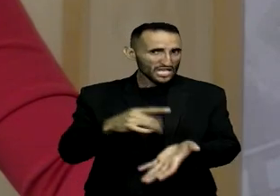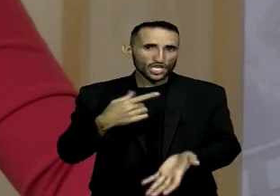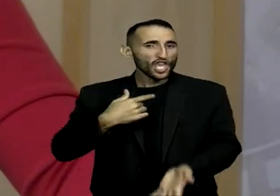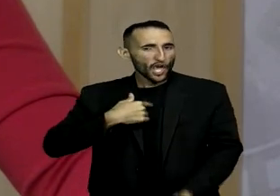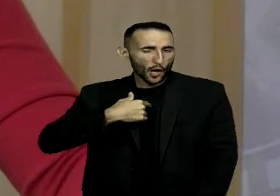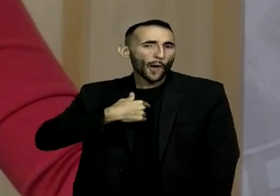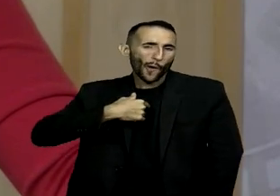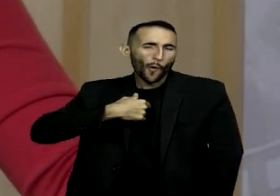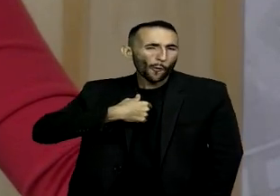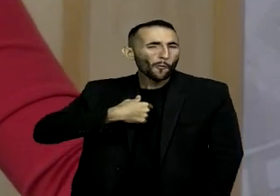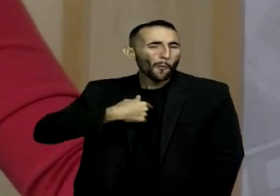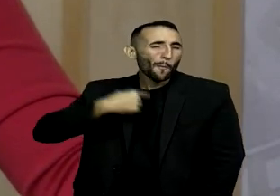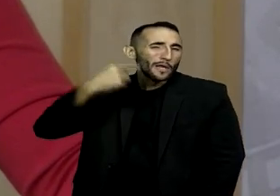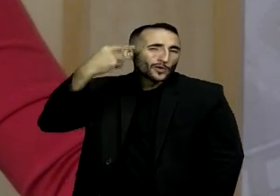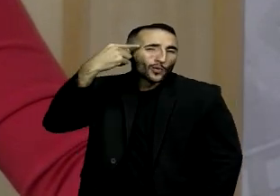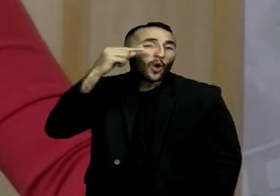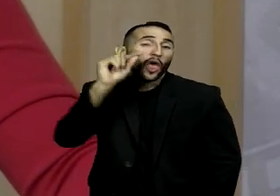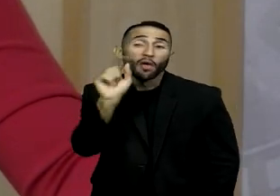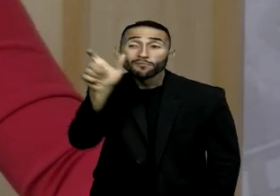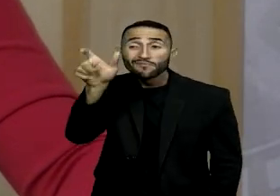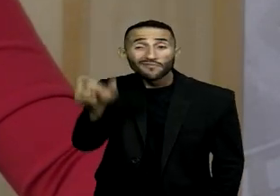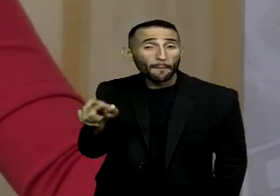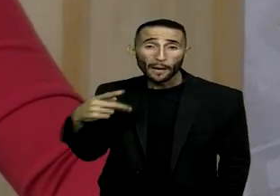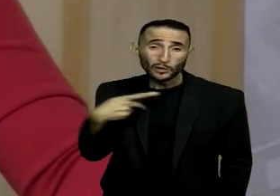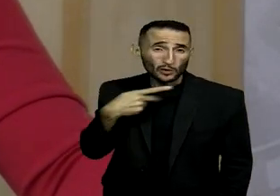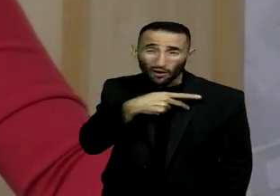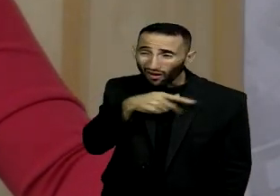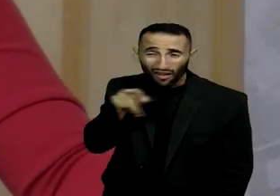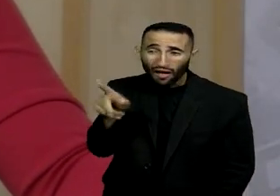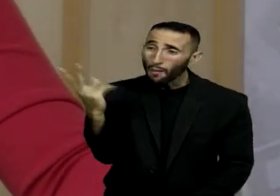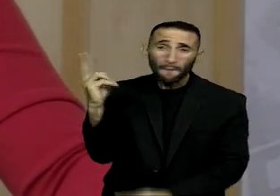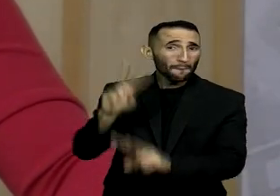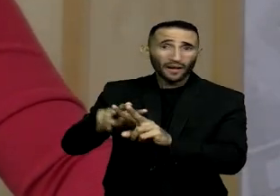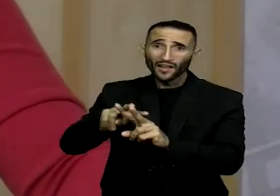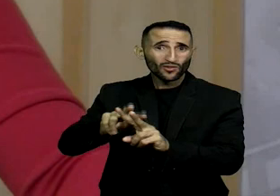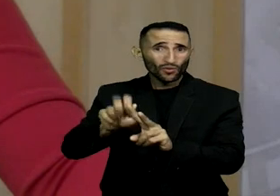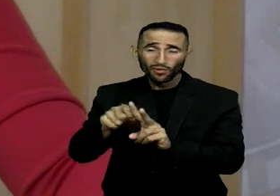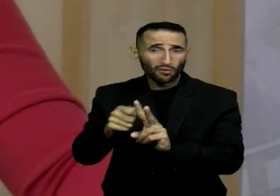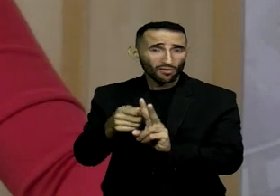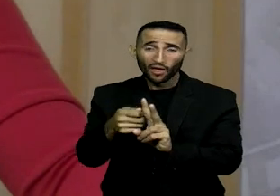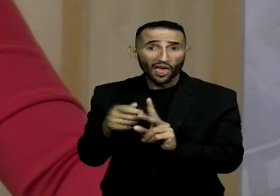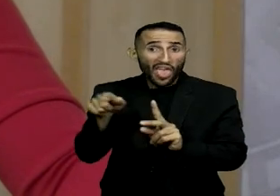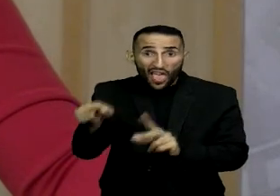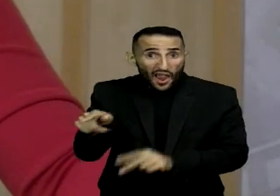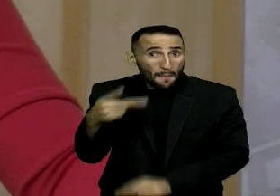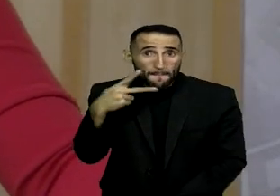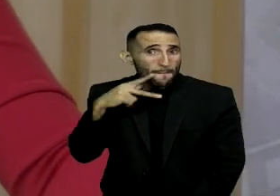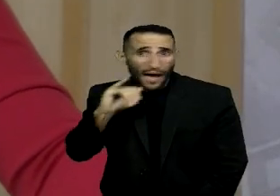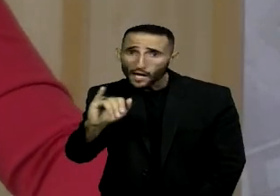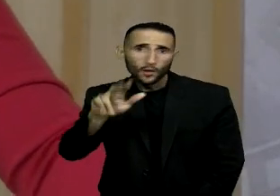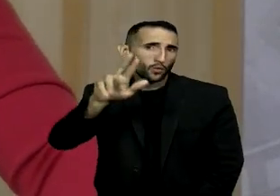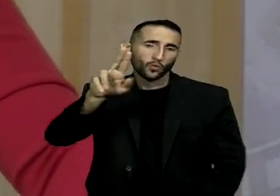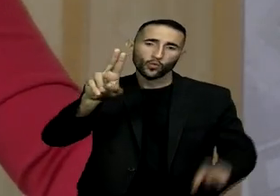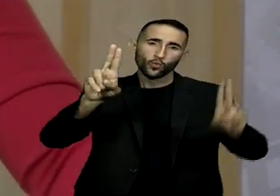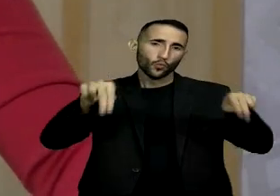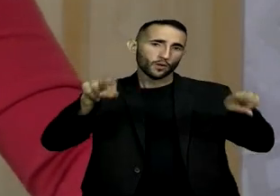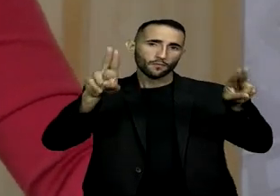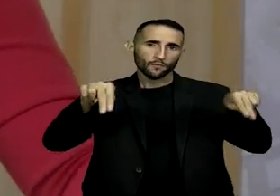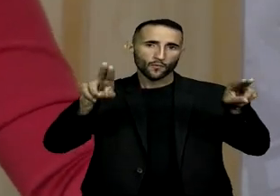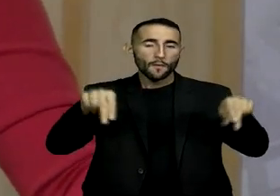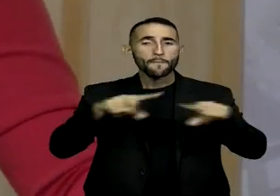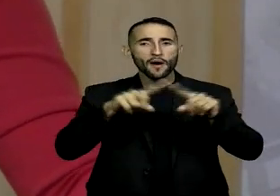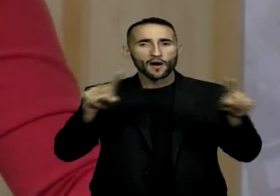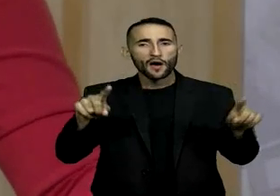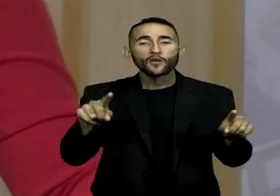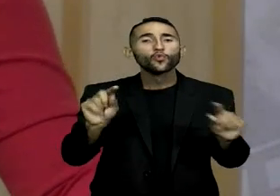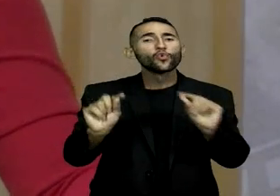algemado, preso de verdade, sabe, algemado. E não deve ser pai, não deve ser pai. E vamos saber o